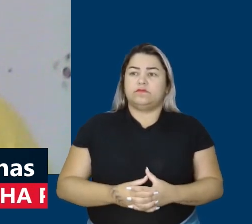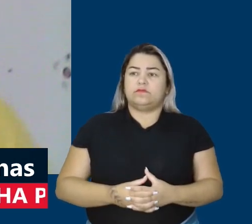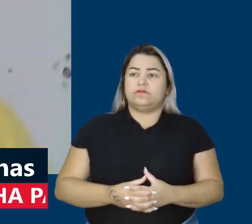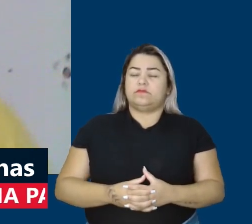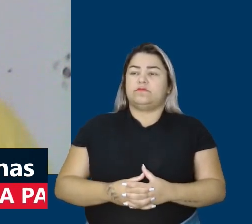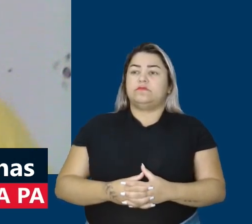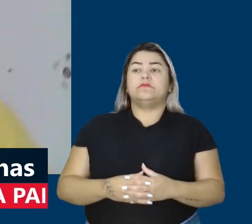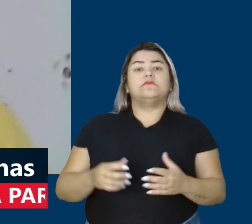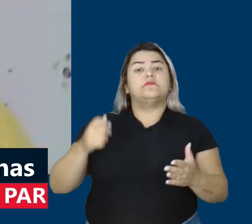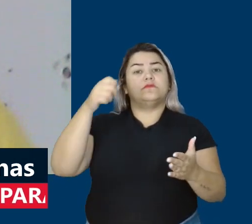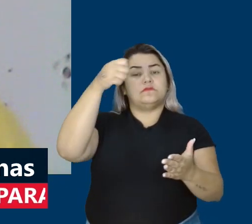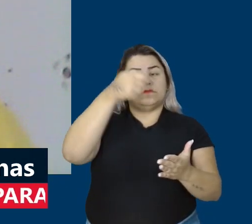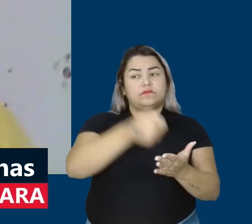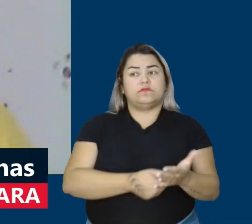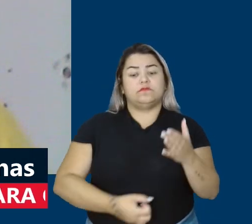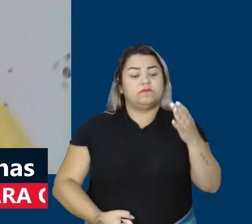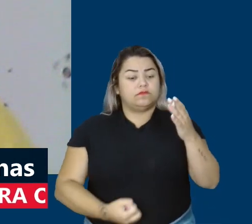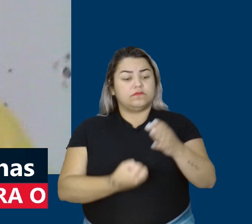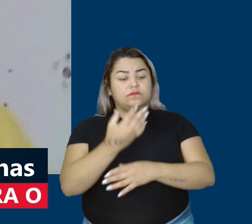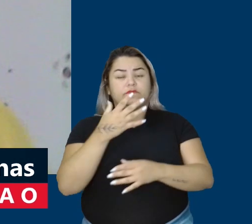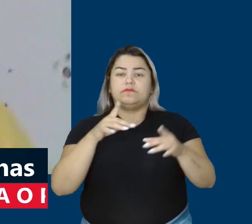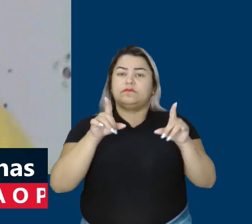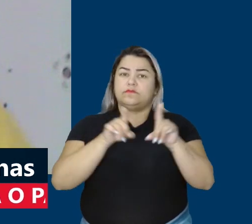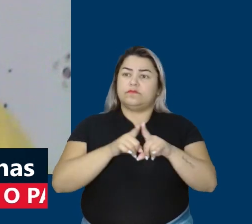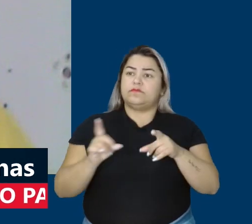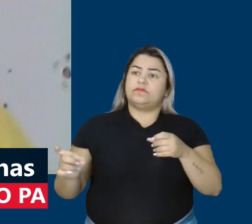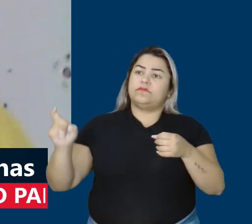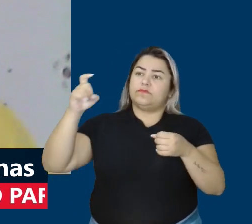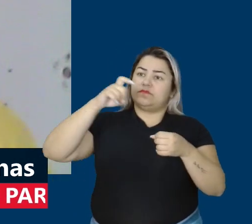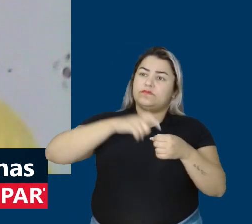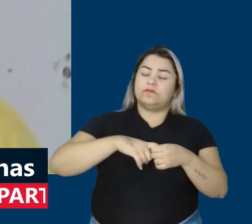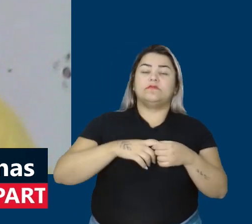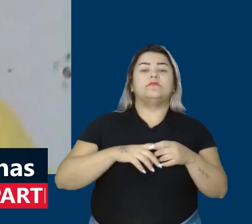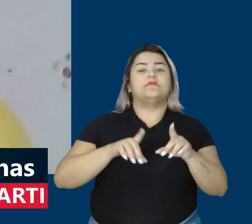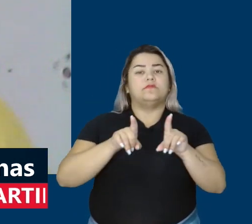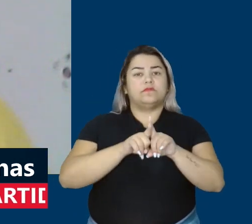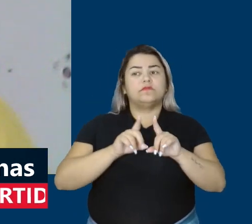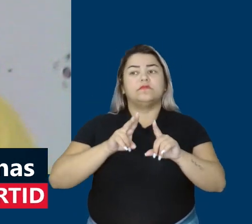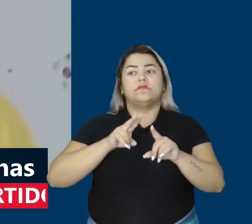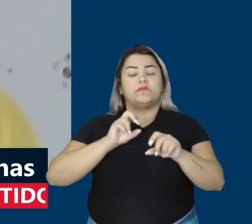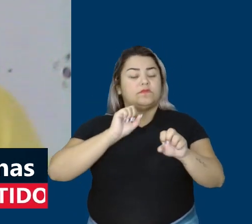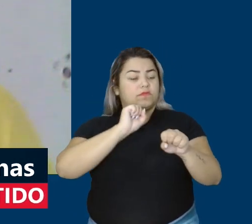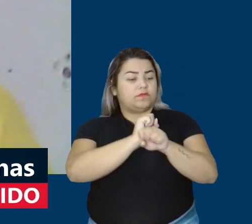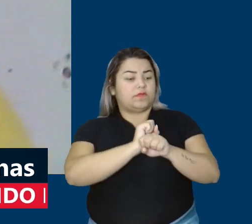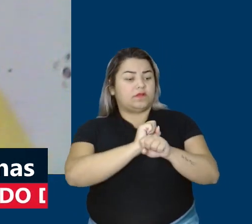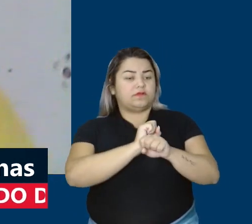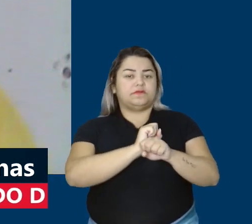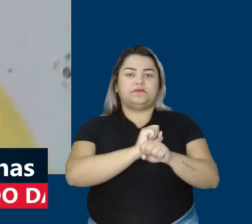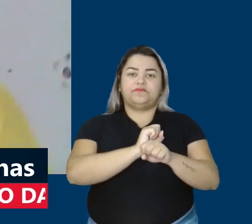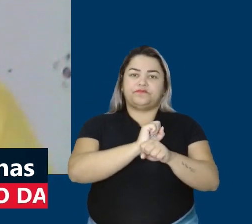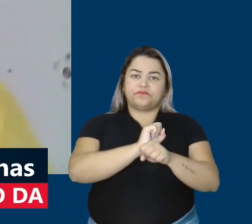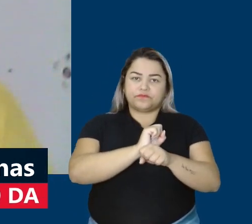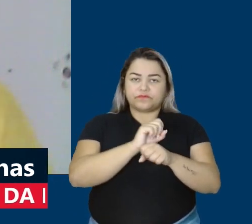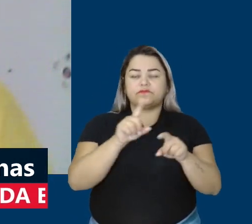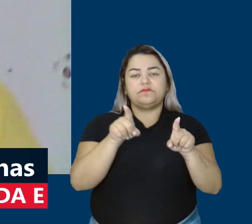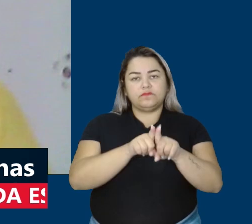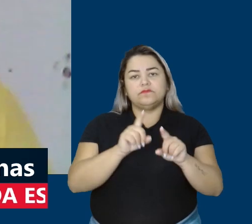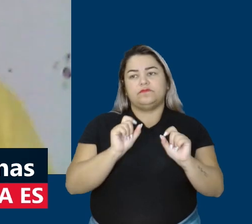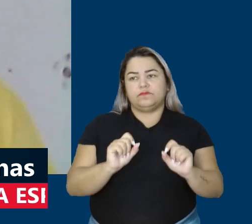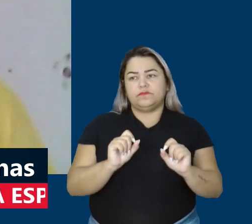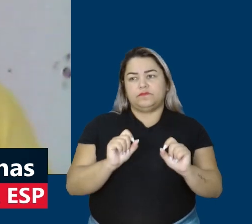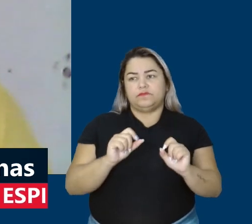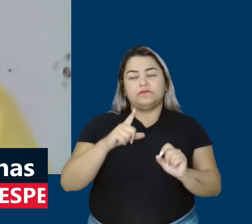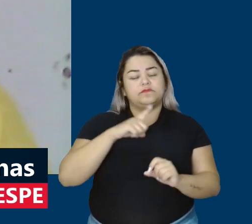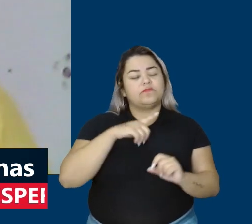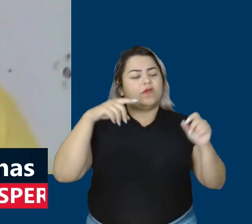a garantir, a criar condições para a retomada dessas demarcações que foram paradas. Inclusive, a gente também tinha